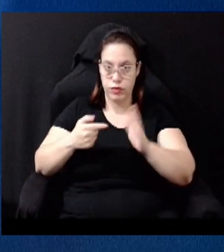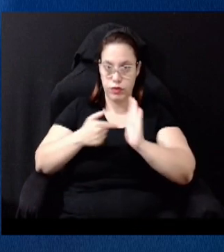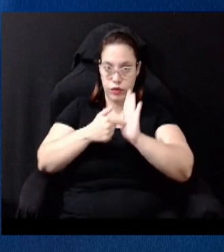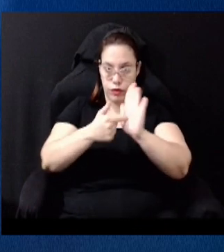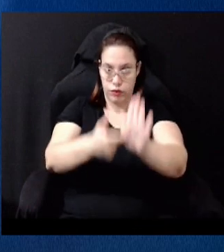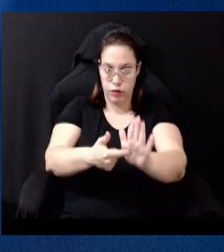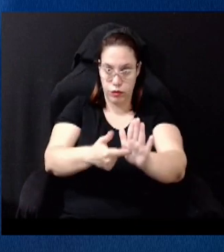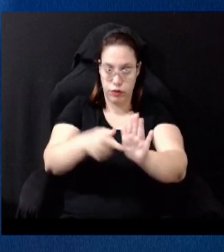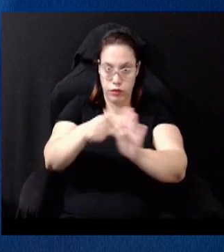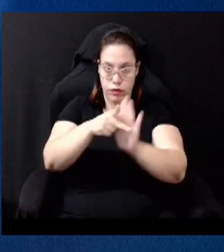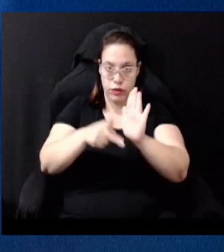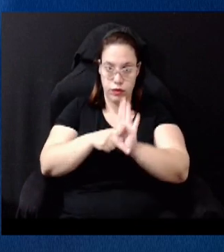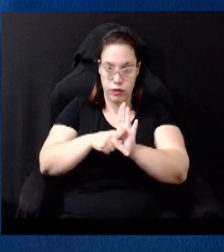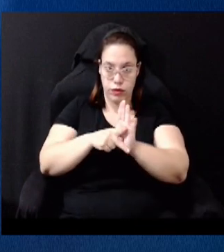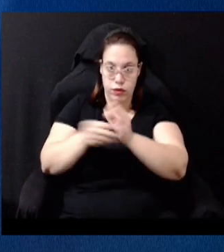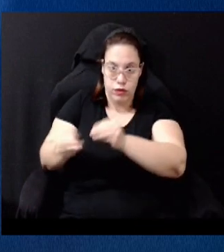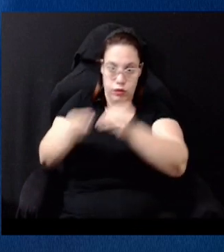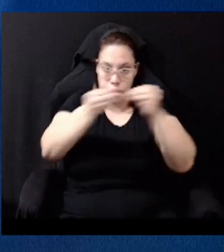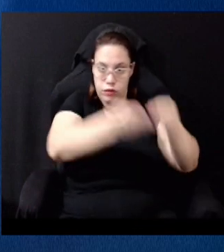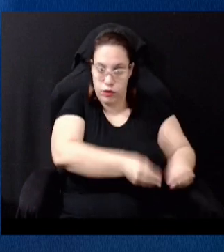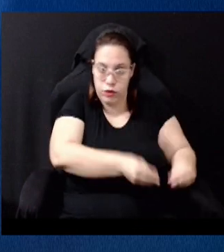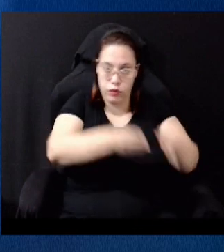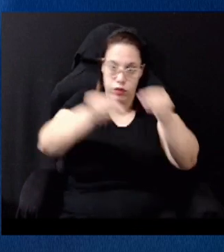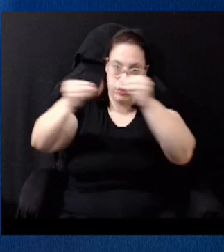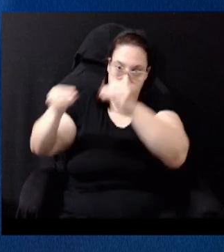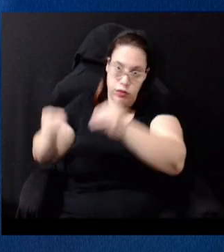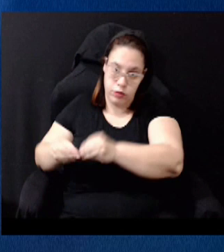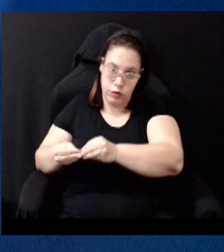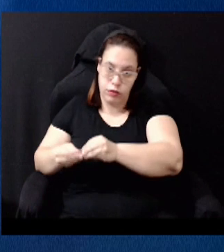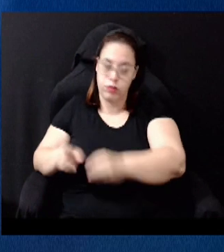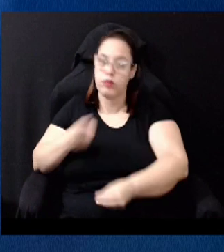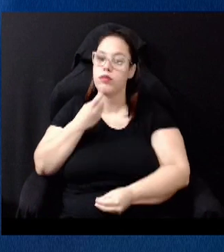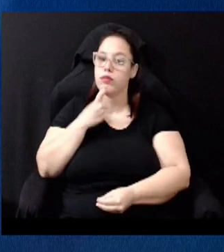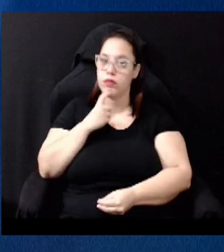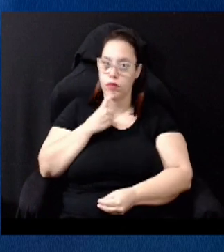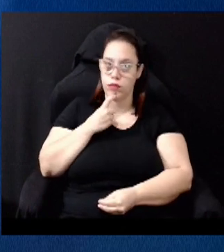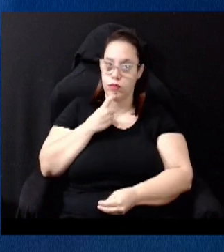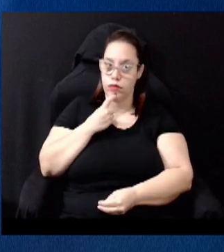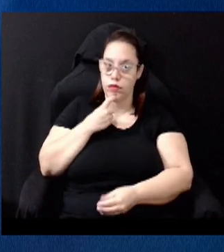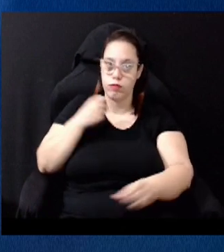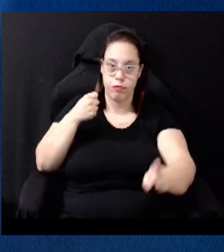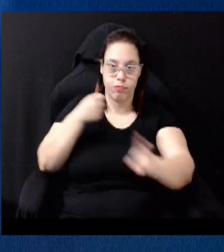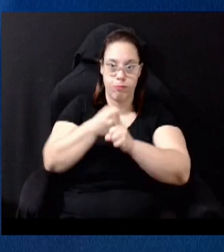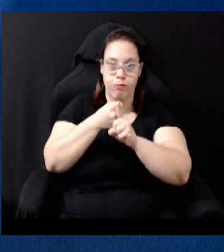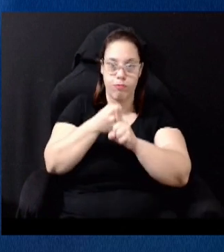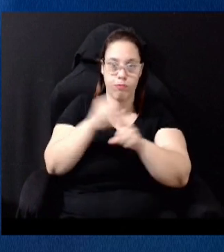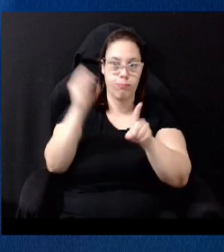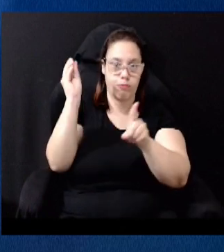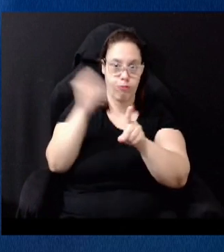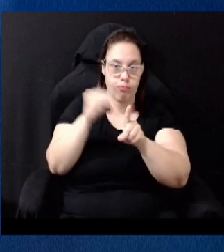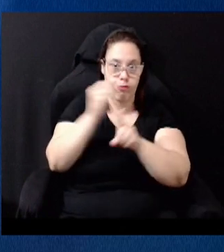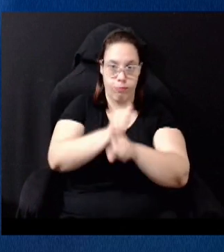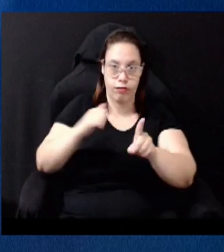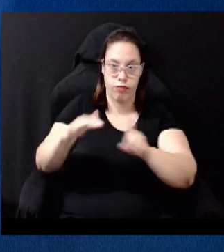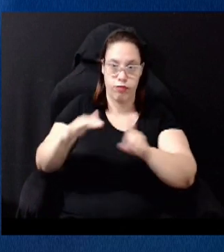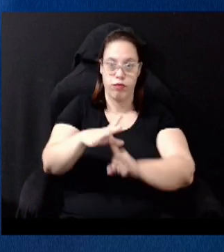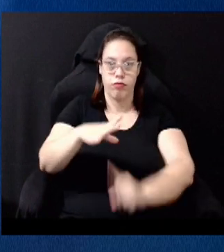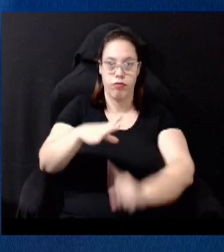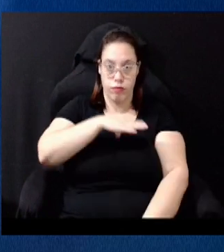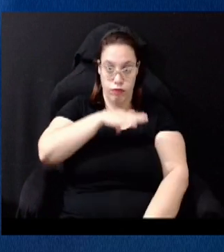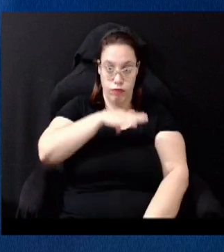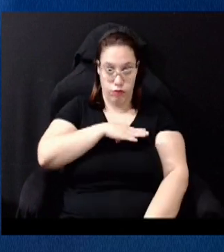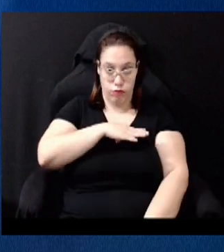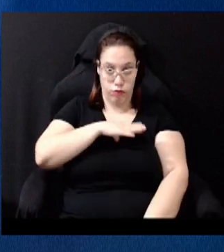de transferência de renda, denominado Renda Campinas, para enfrentamento da vulnerabilidade social no município,